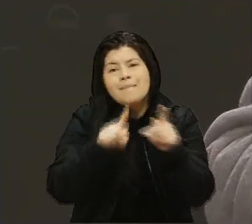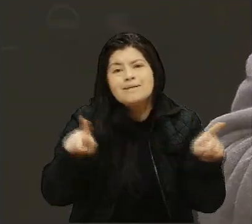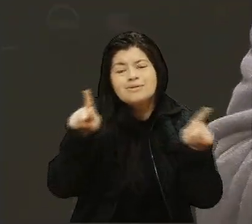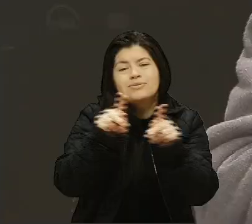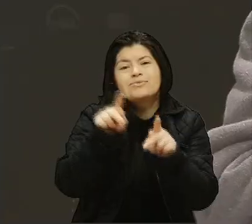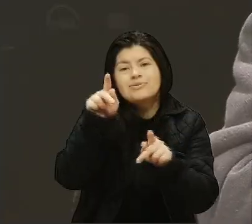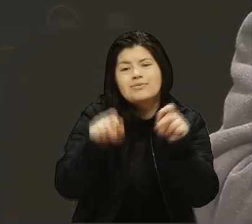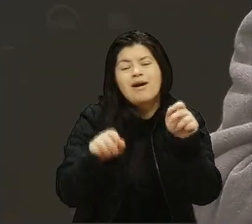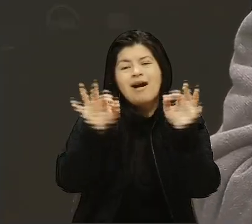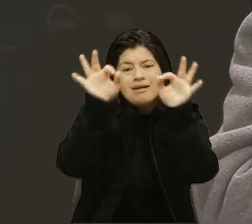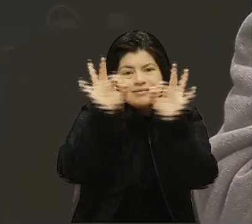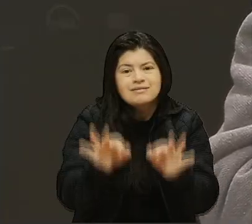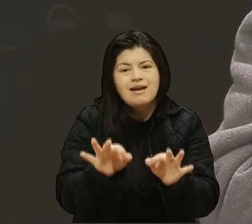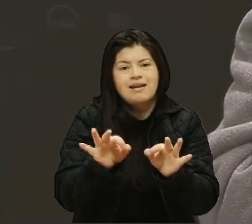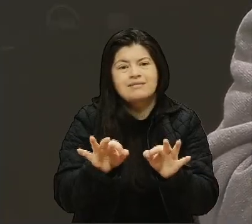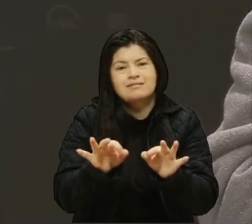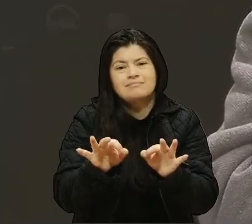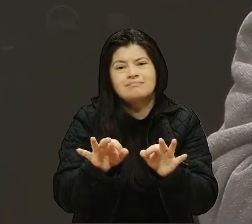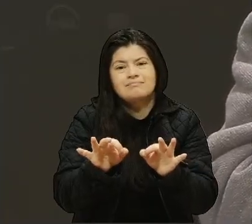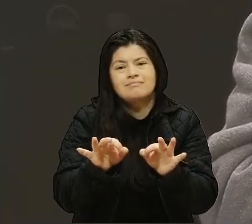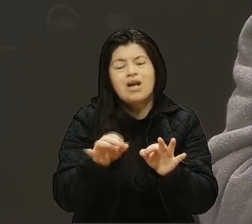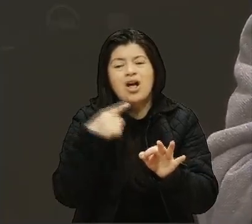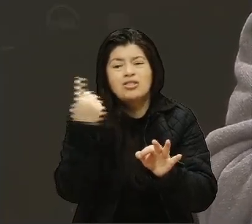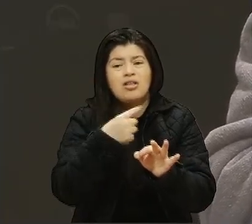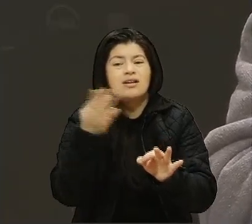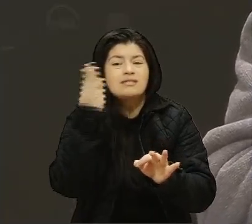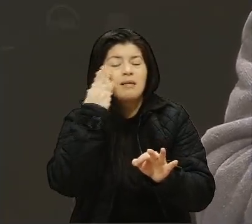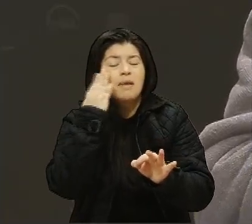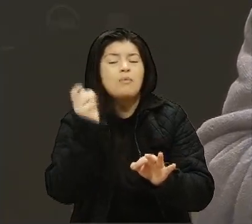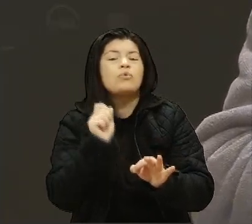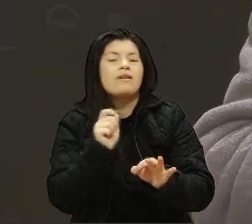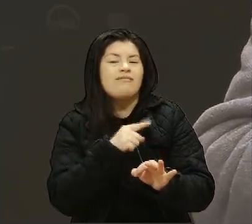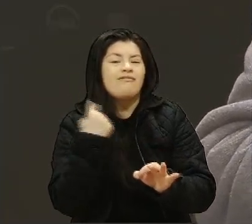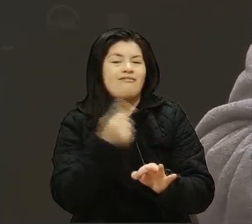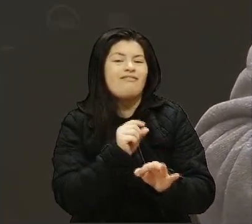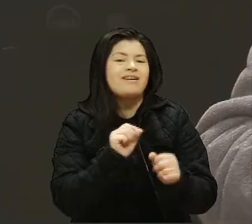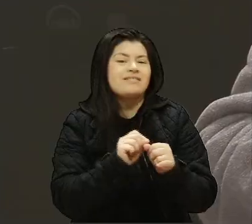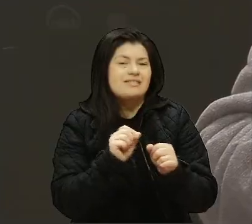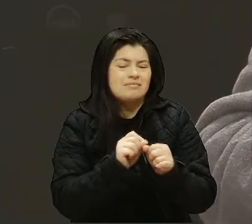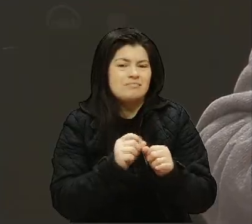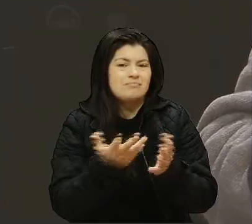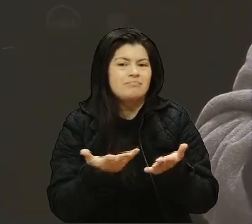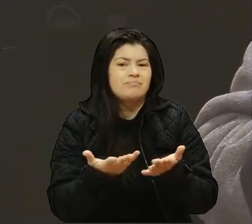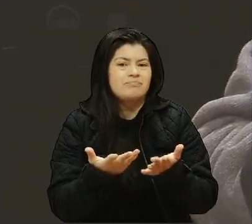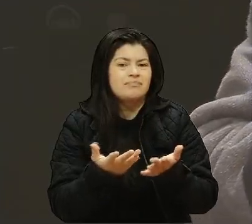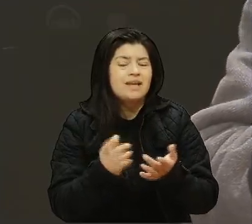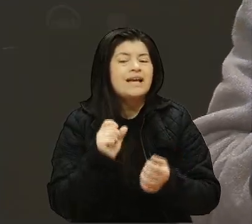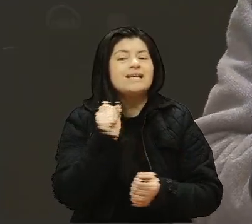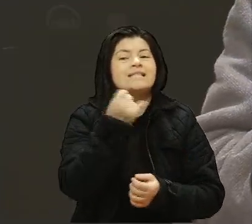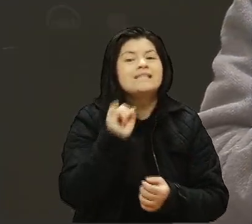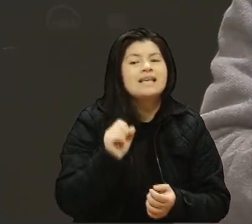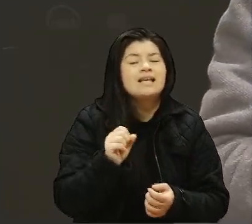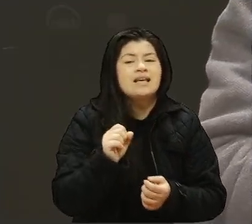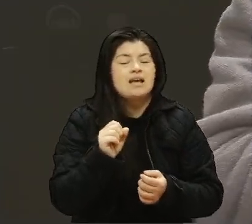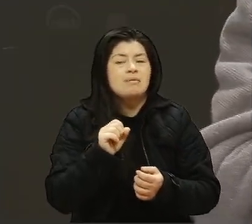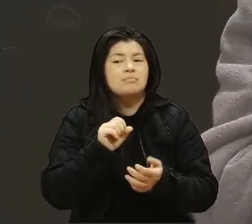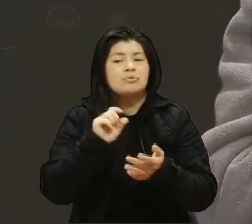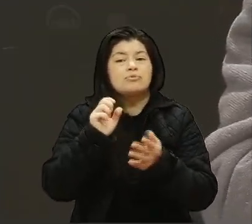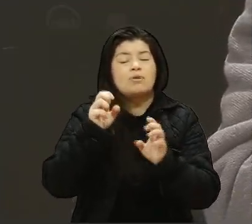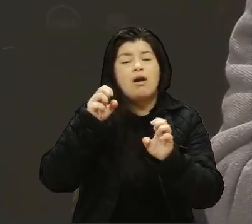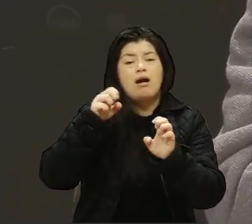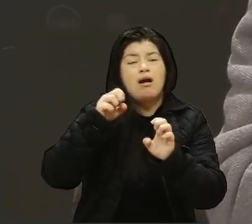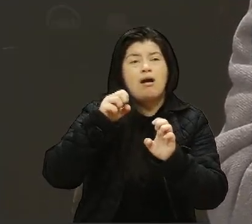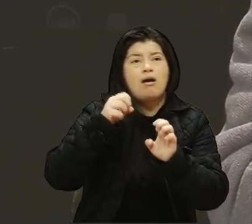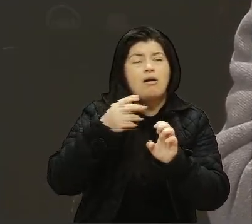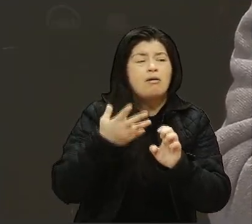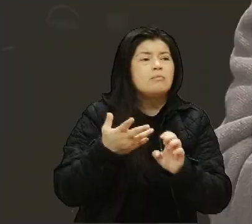gente que sabe o que está fazendo. Vossas Excelências sabem que se alguém cometesse um estupro no exercício de um